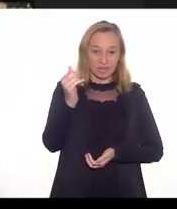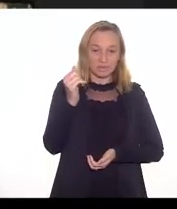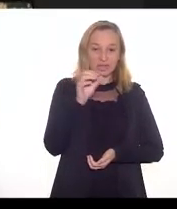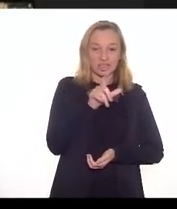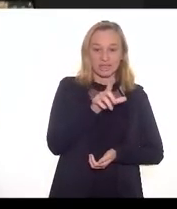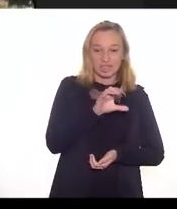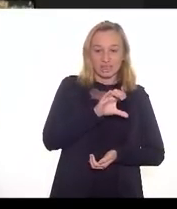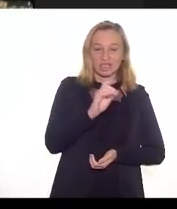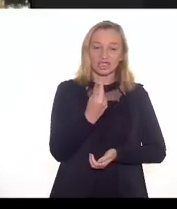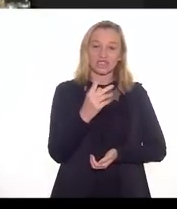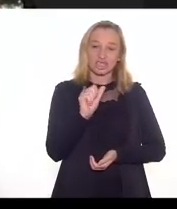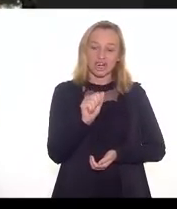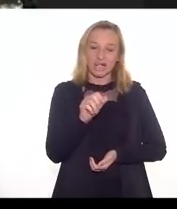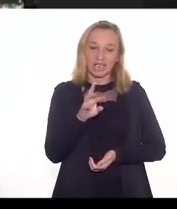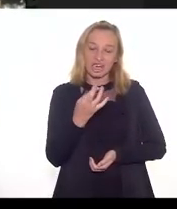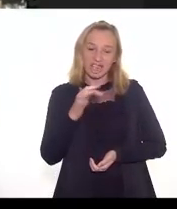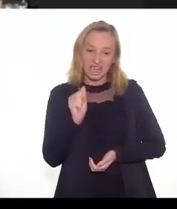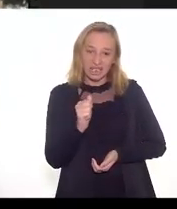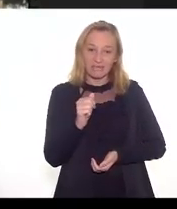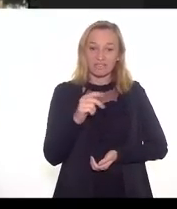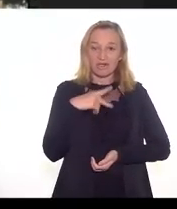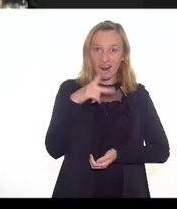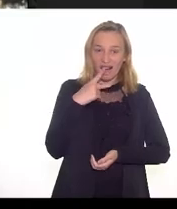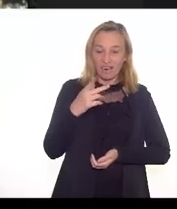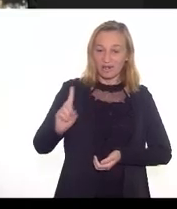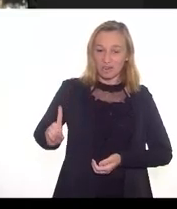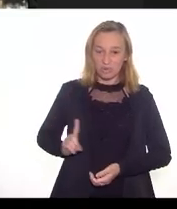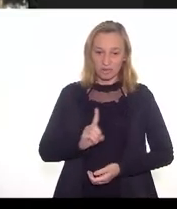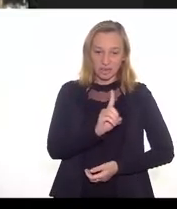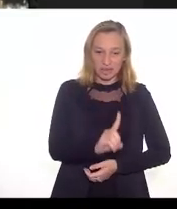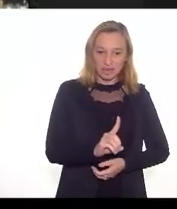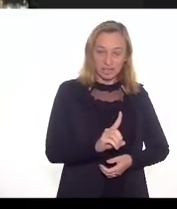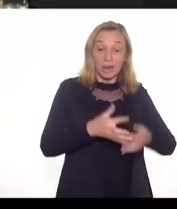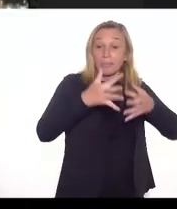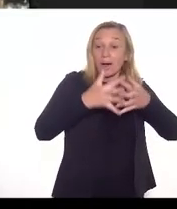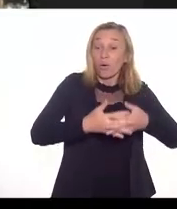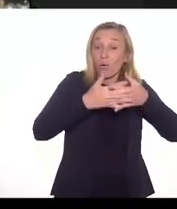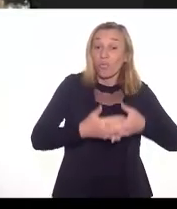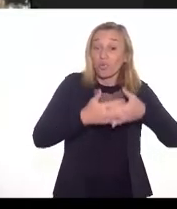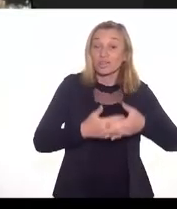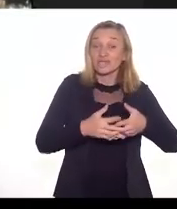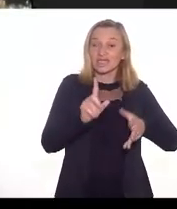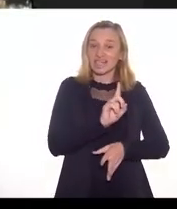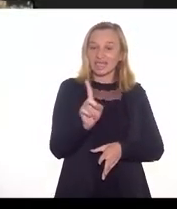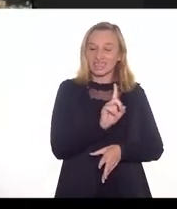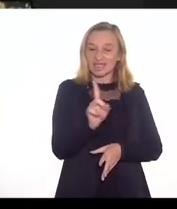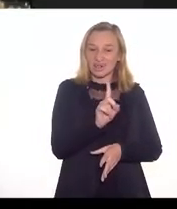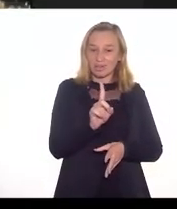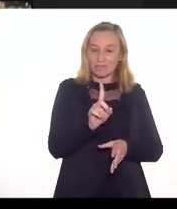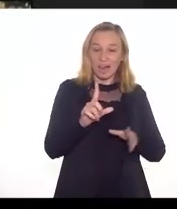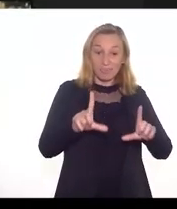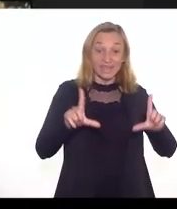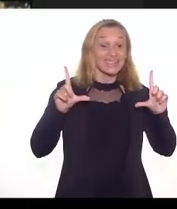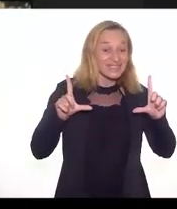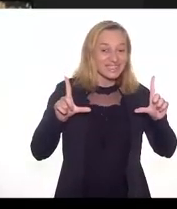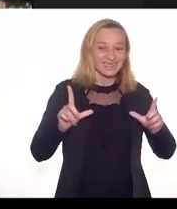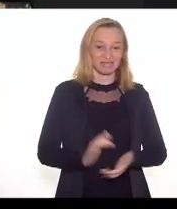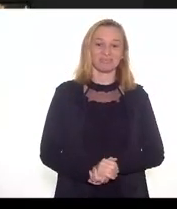já nos dizia que eu vim aqui para confundir e não para esclarecer.